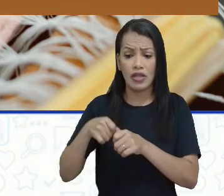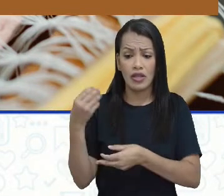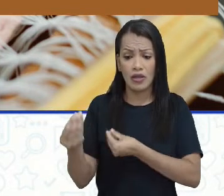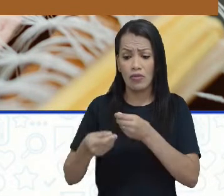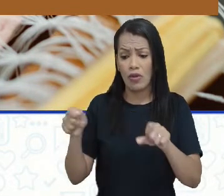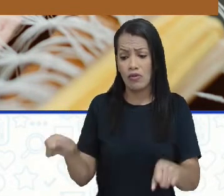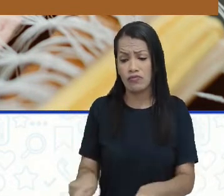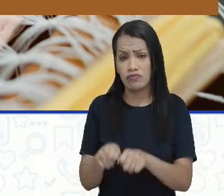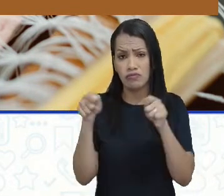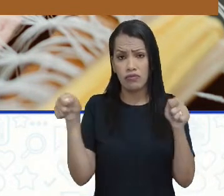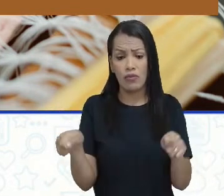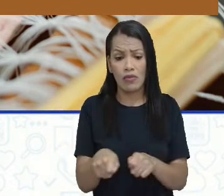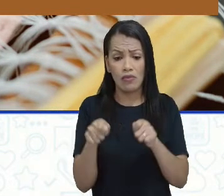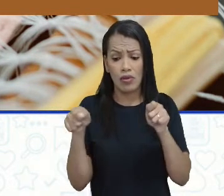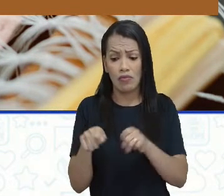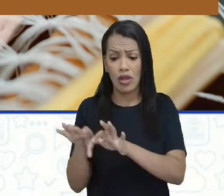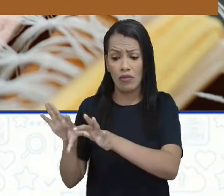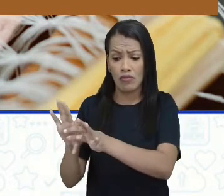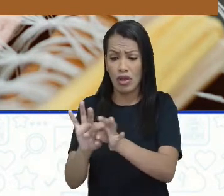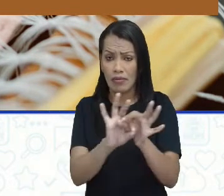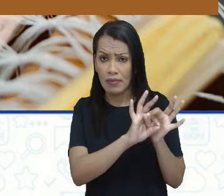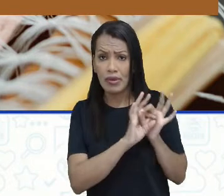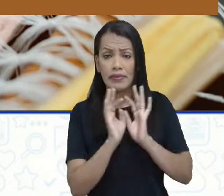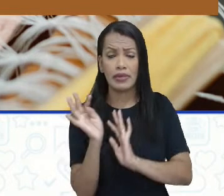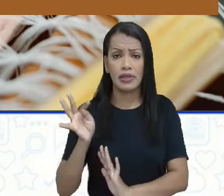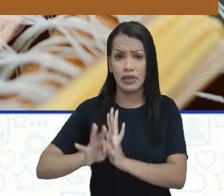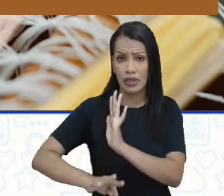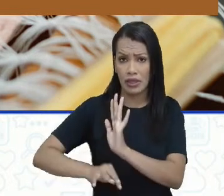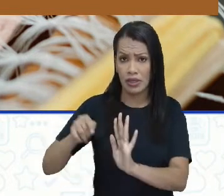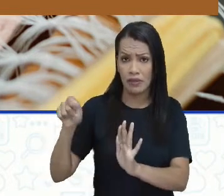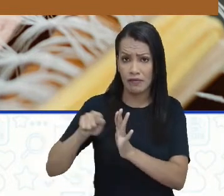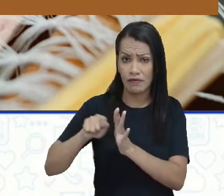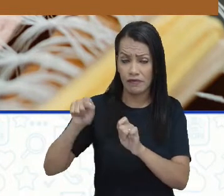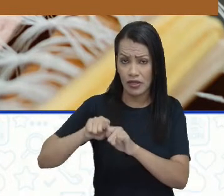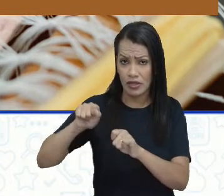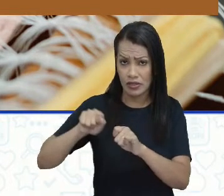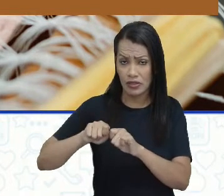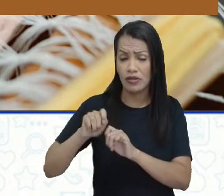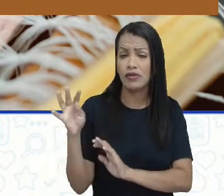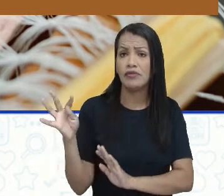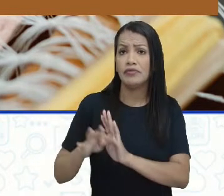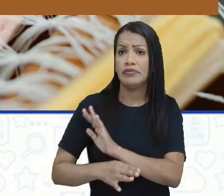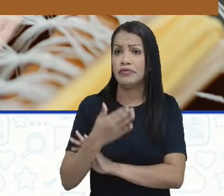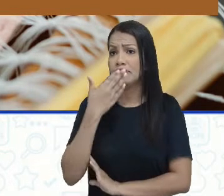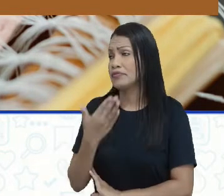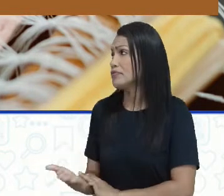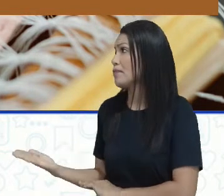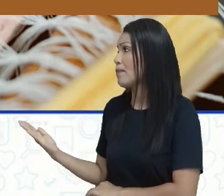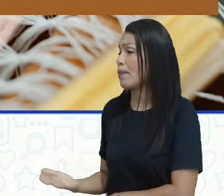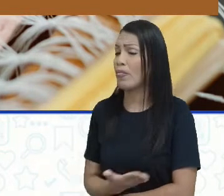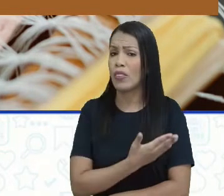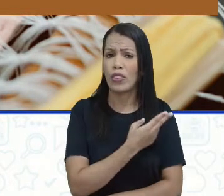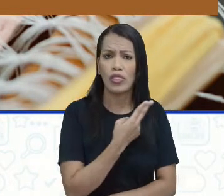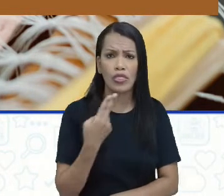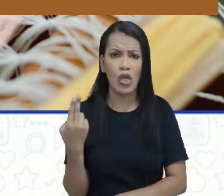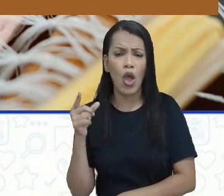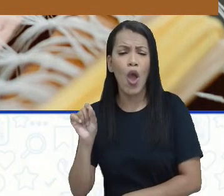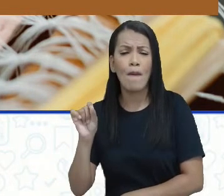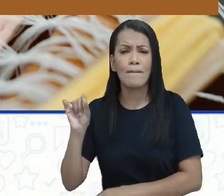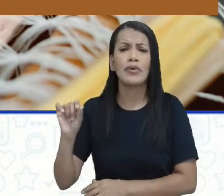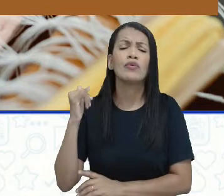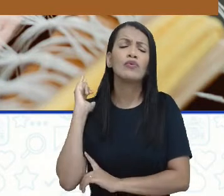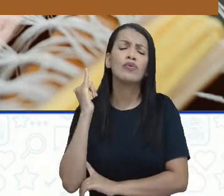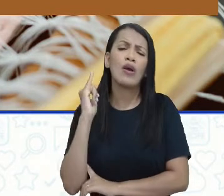da tessitura textual, de compor um texto, tá? O nome do conto é A Moça Tecelã. Bora